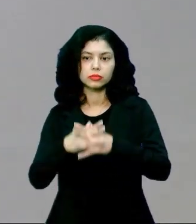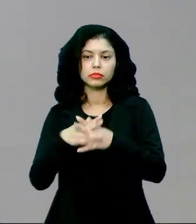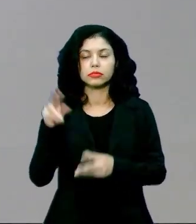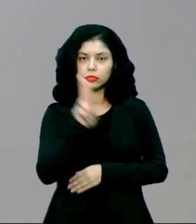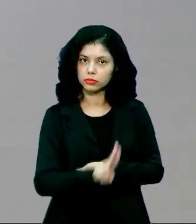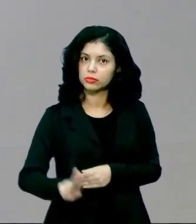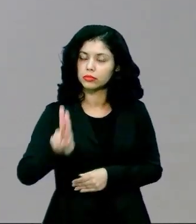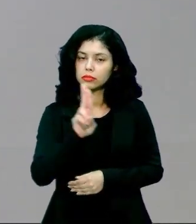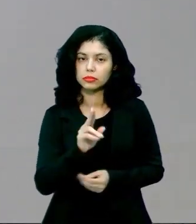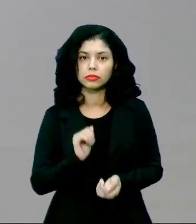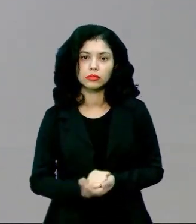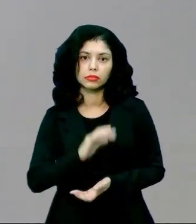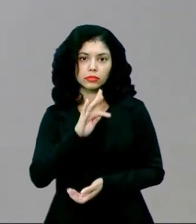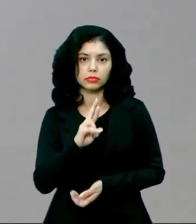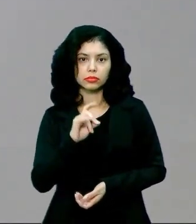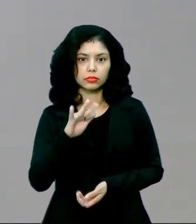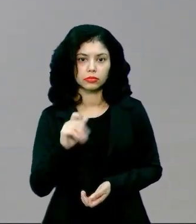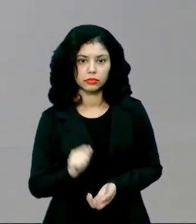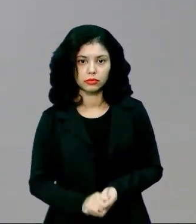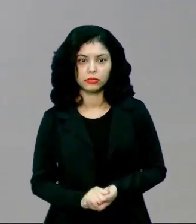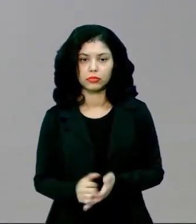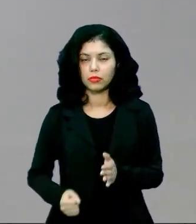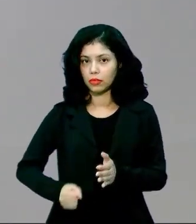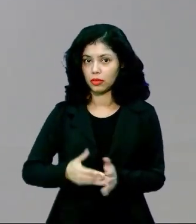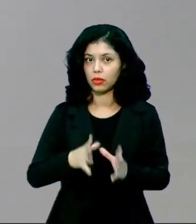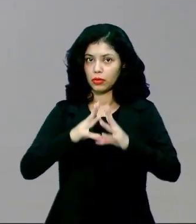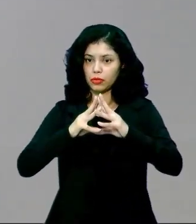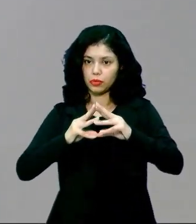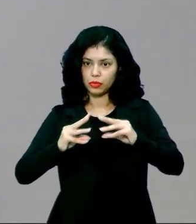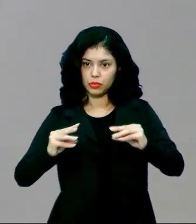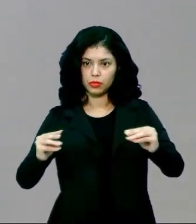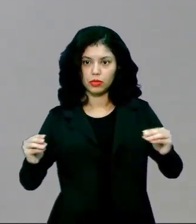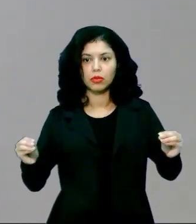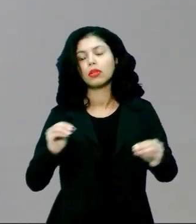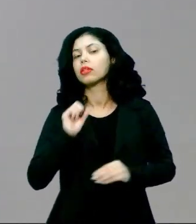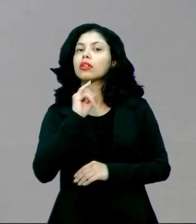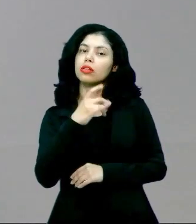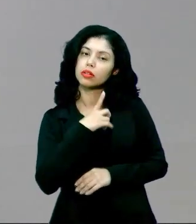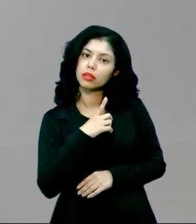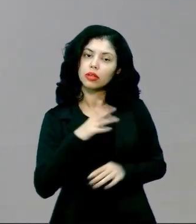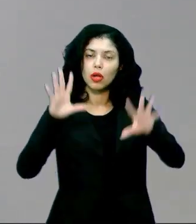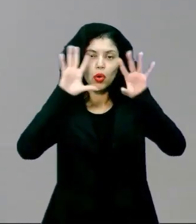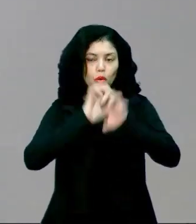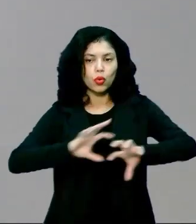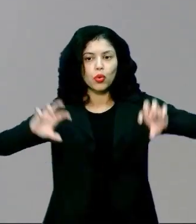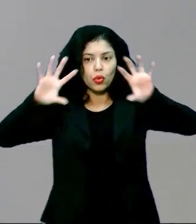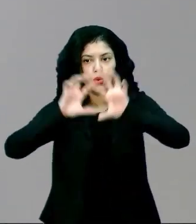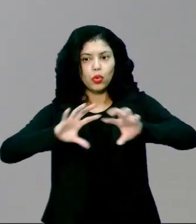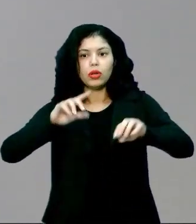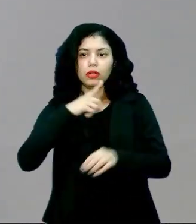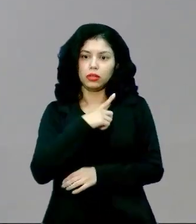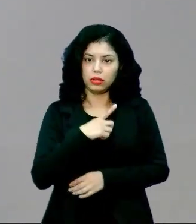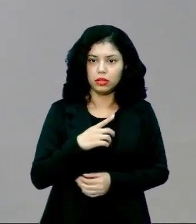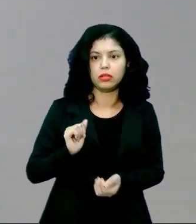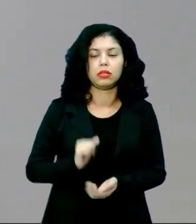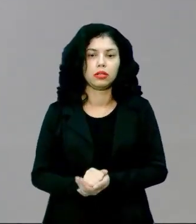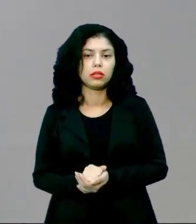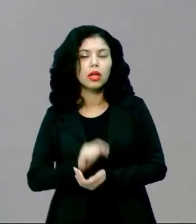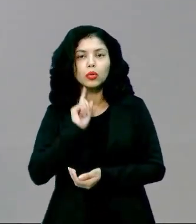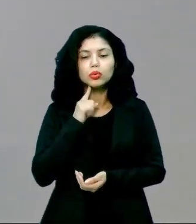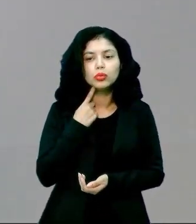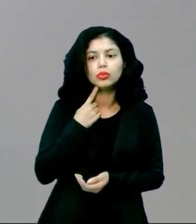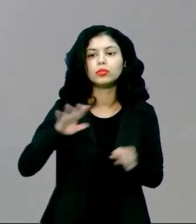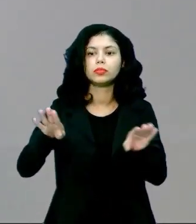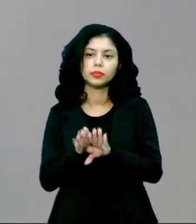serão utilizadas para as concentrações muito diluídas. Então, se eu tenho um ar atmosférico e nesse ar atmosférico tem uma